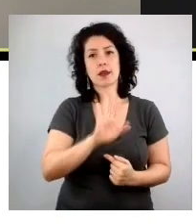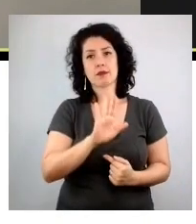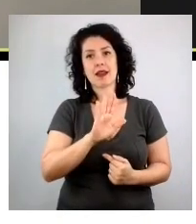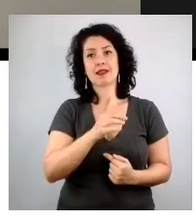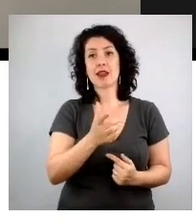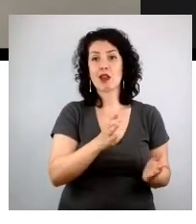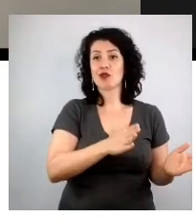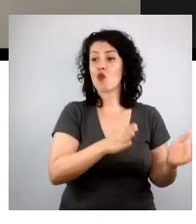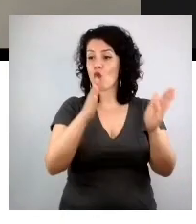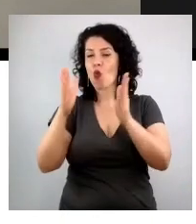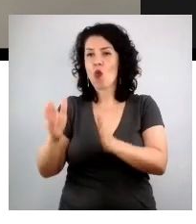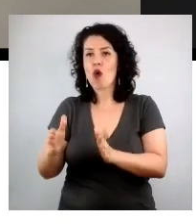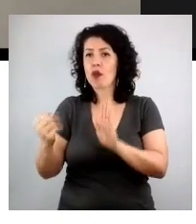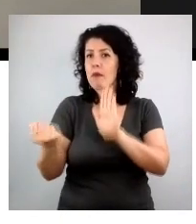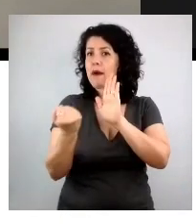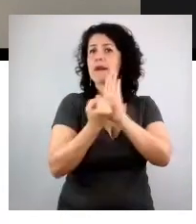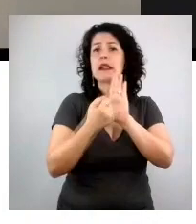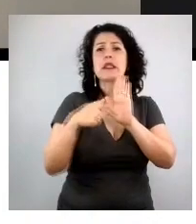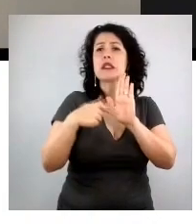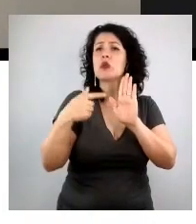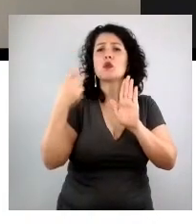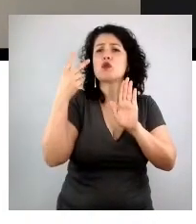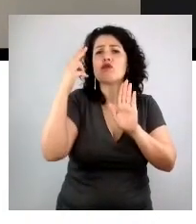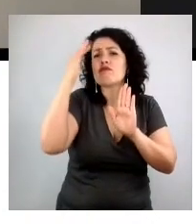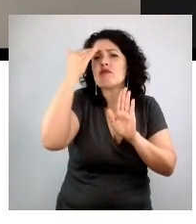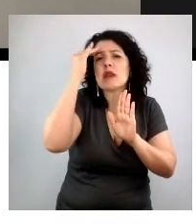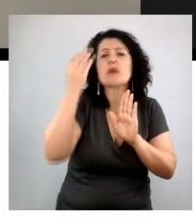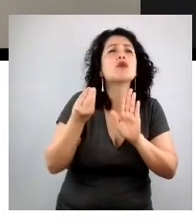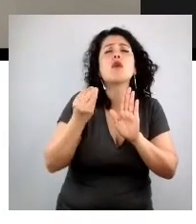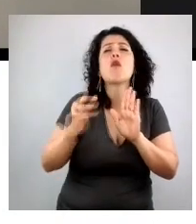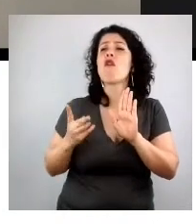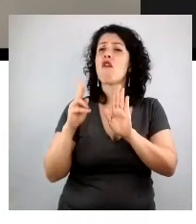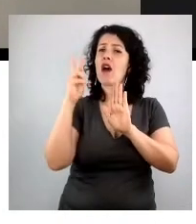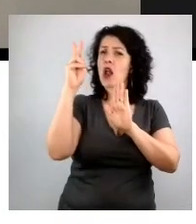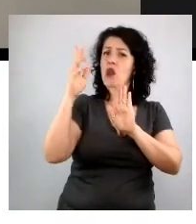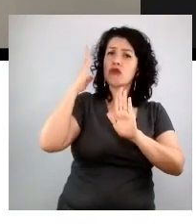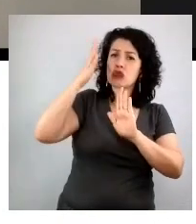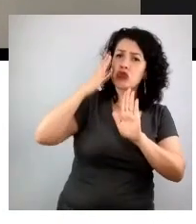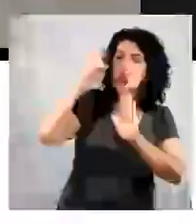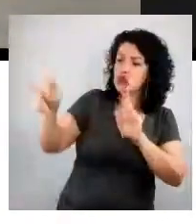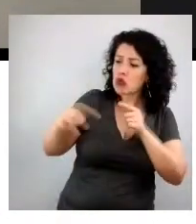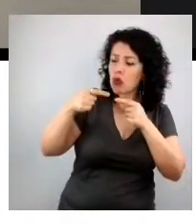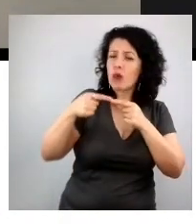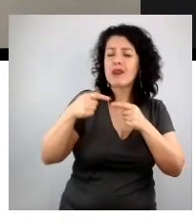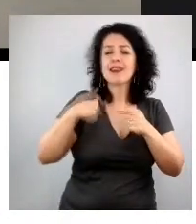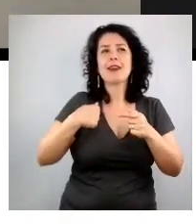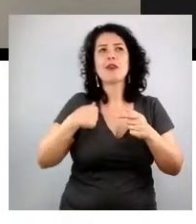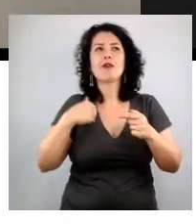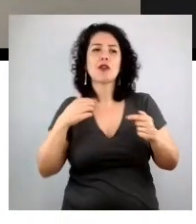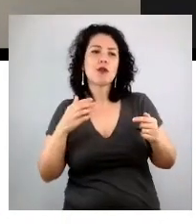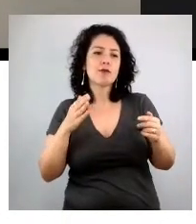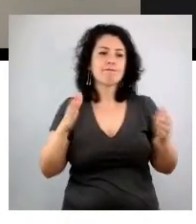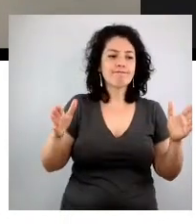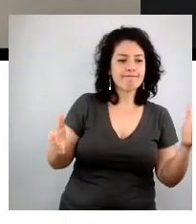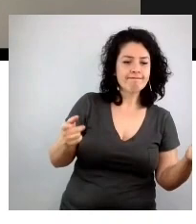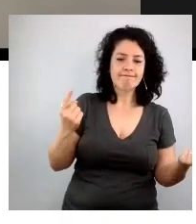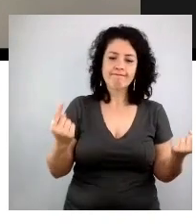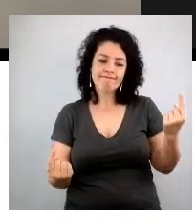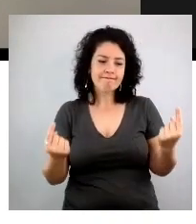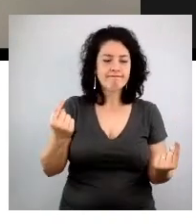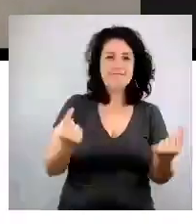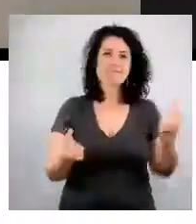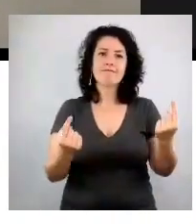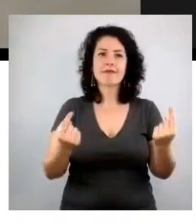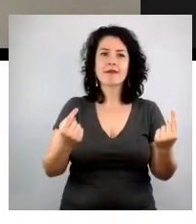que não consegue entender o valor daquele discurso, e muitas vezes eu fico ali naquele meio do caminho, eu falo assim, sabe assim, minha amiga quer